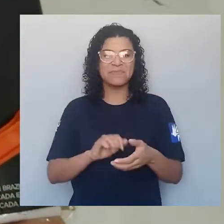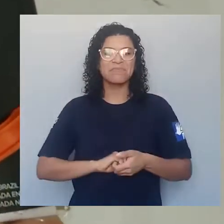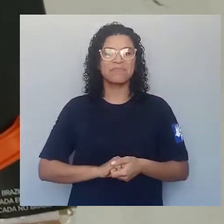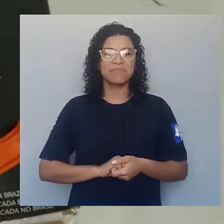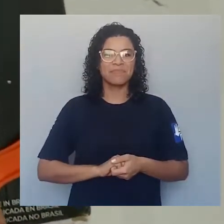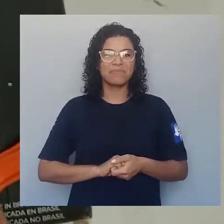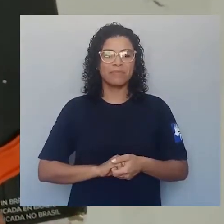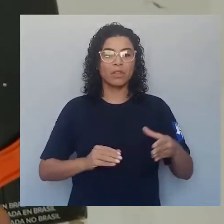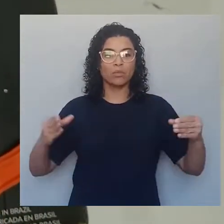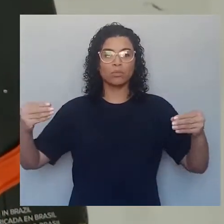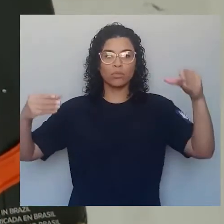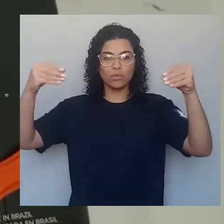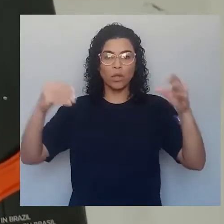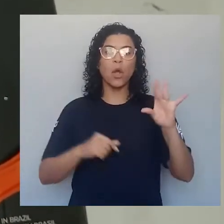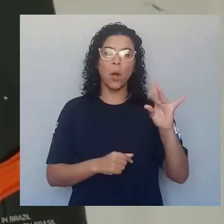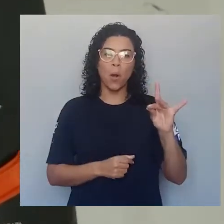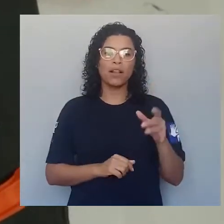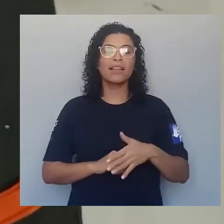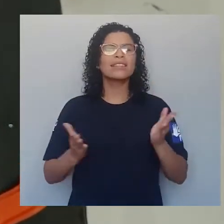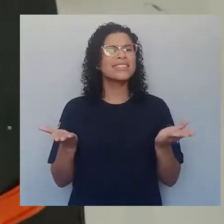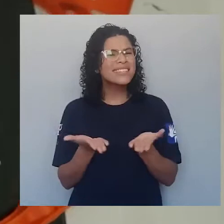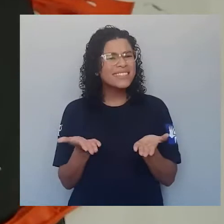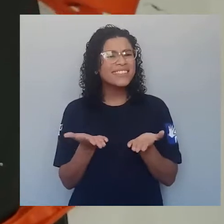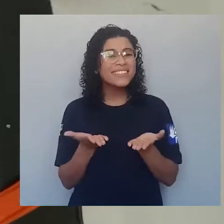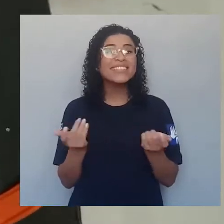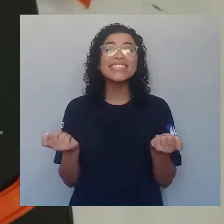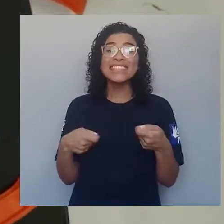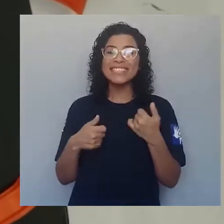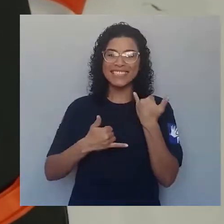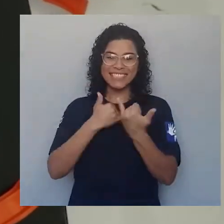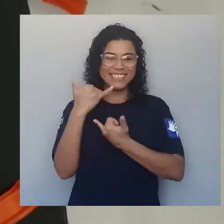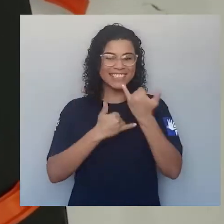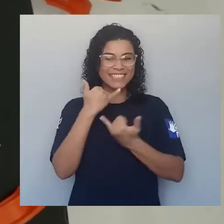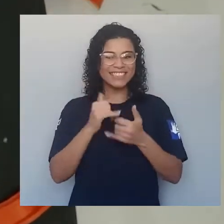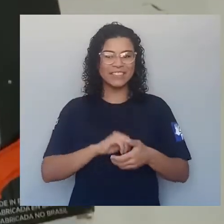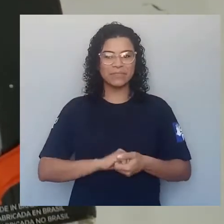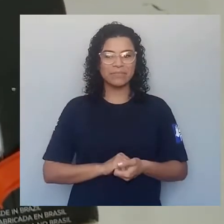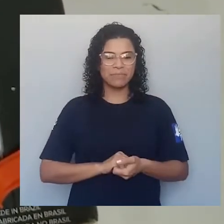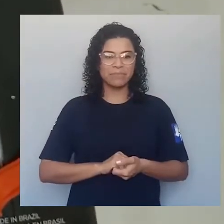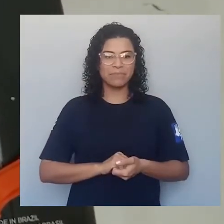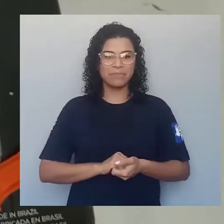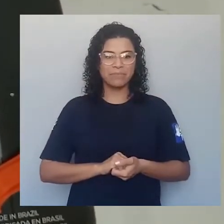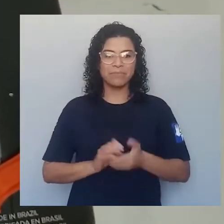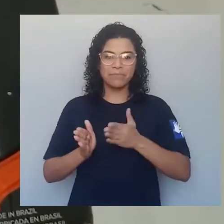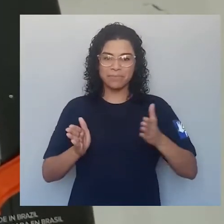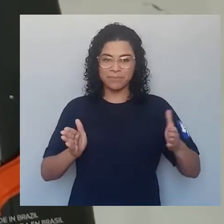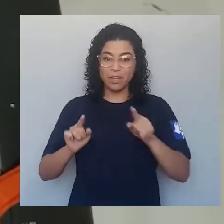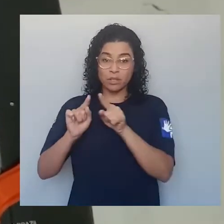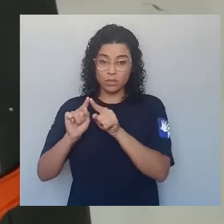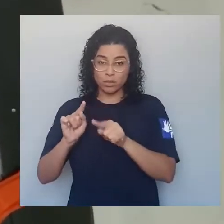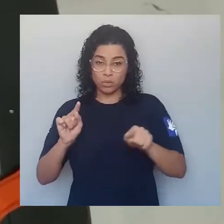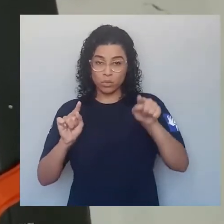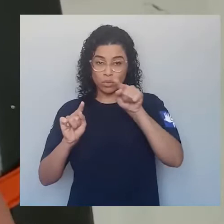uns pregadores para enquanto seca a cola, mas já dá para brincar. Olha só que legal. Eu posso fazer uma sequência, ó, aqui, ó. Círculo,